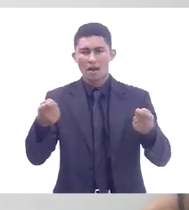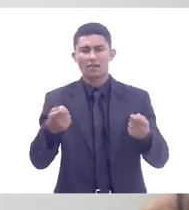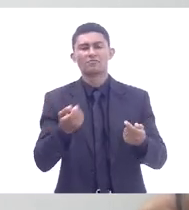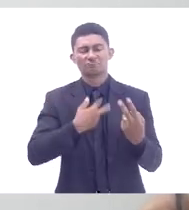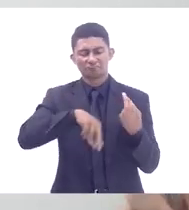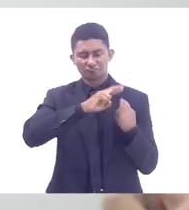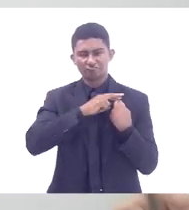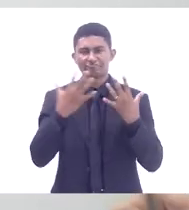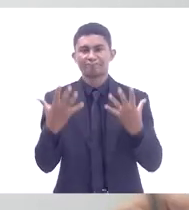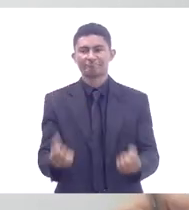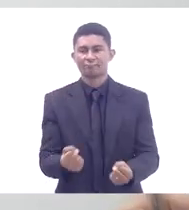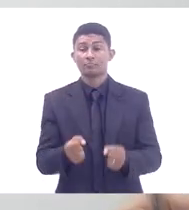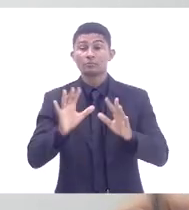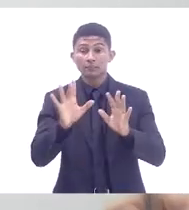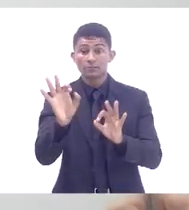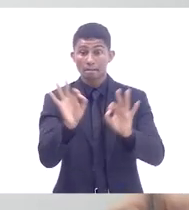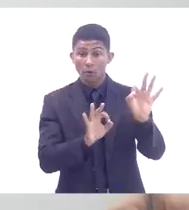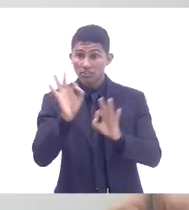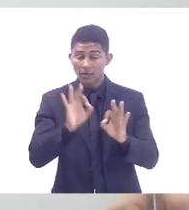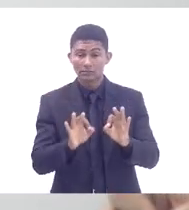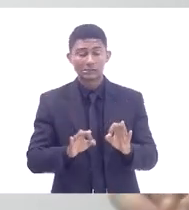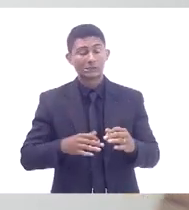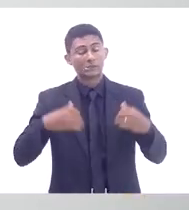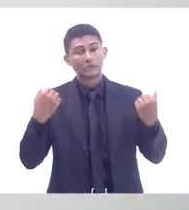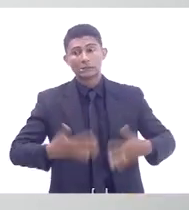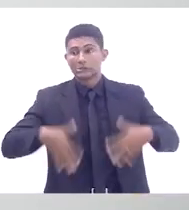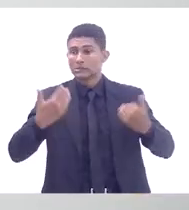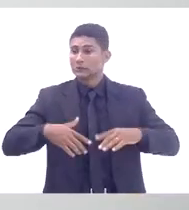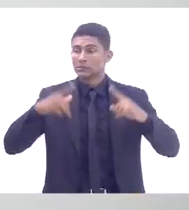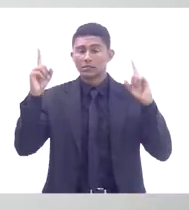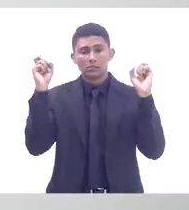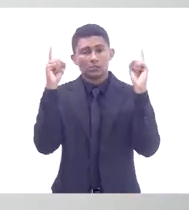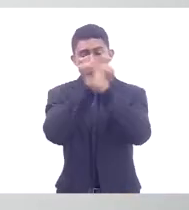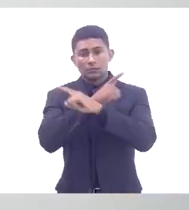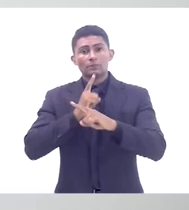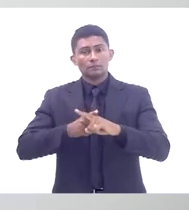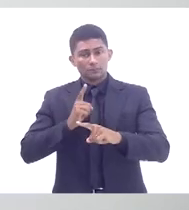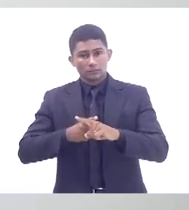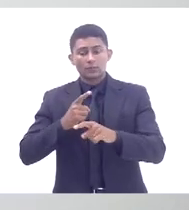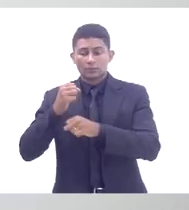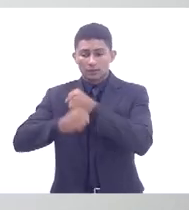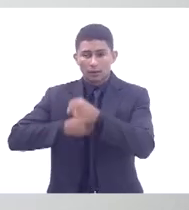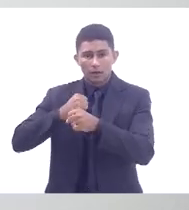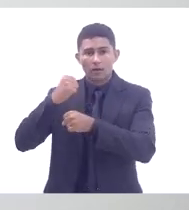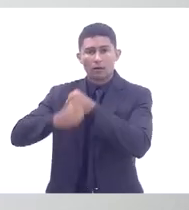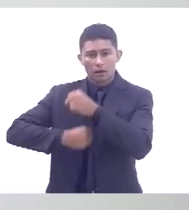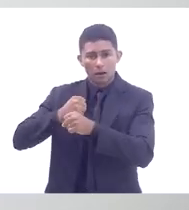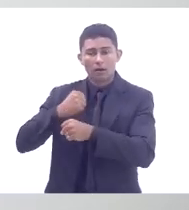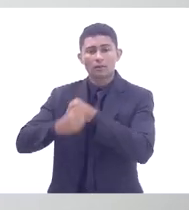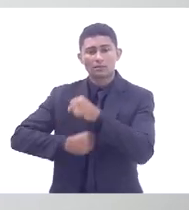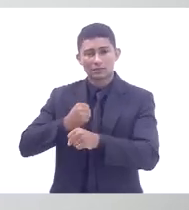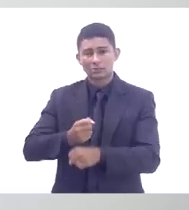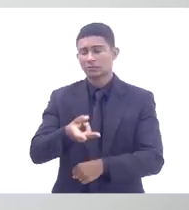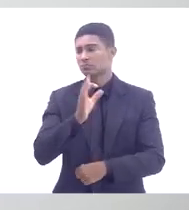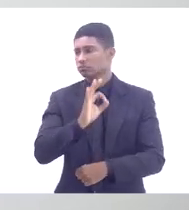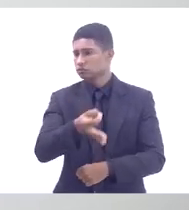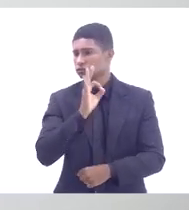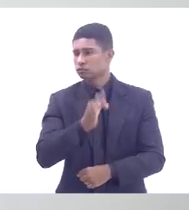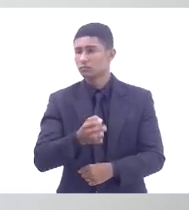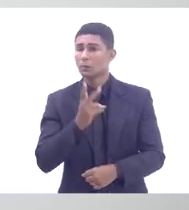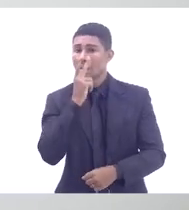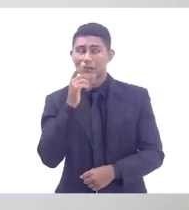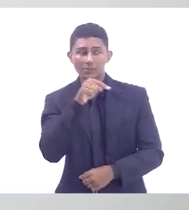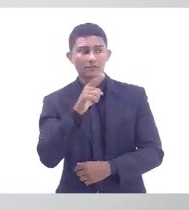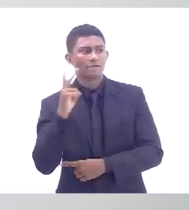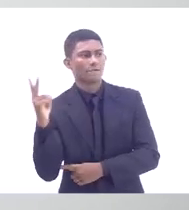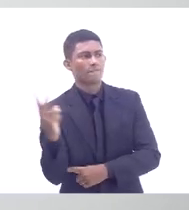É mas esse projeto vem sendo ameaçado humano pois aluno quando eles respeito e falta de